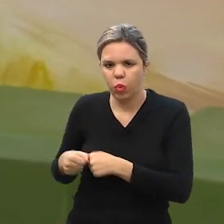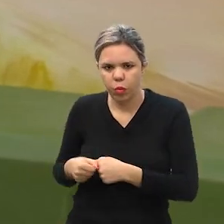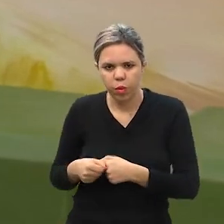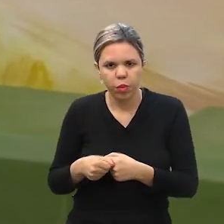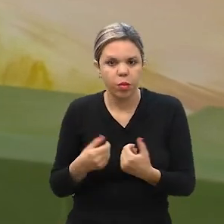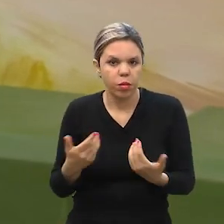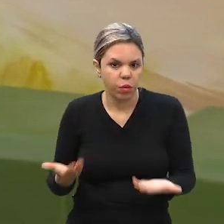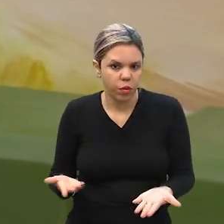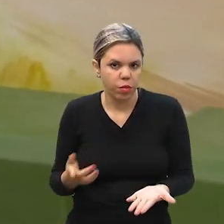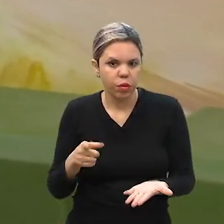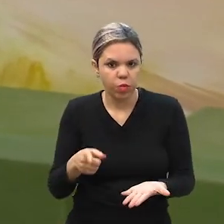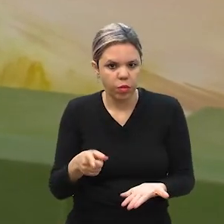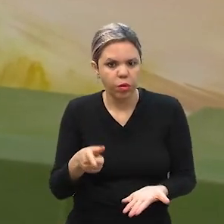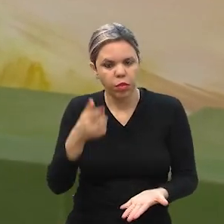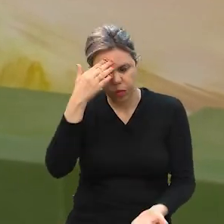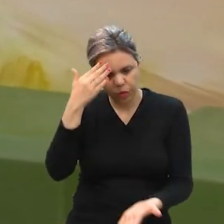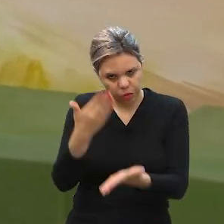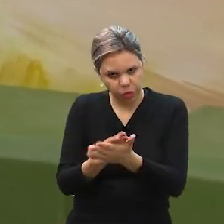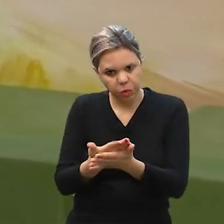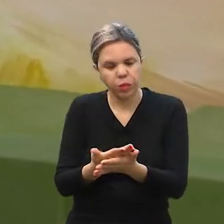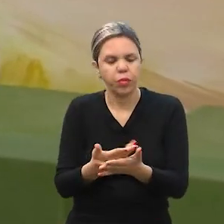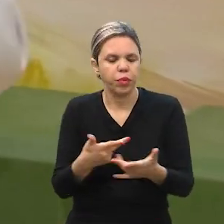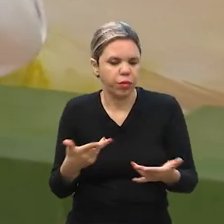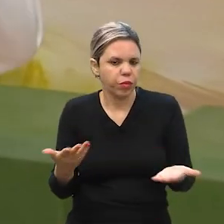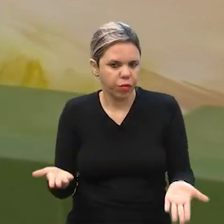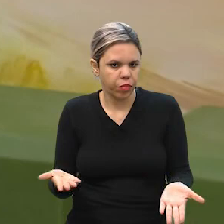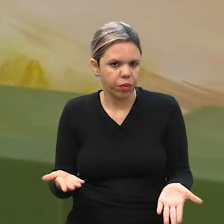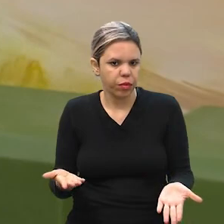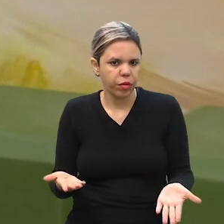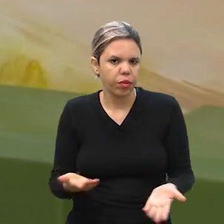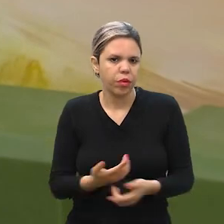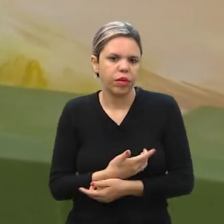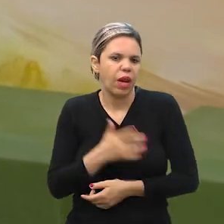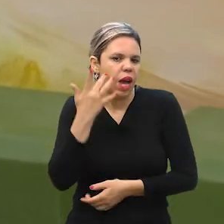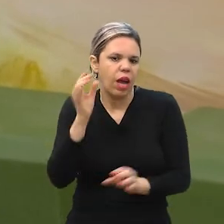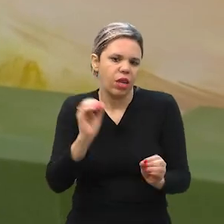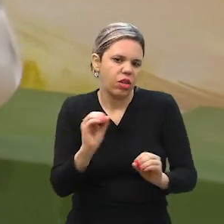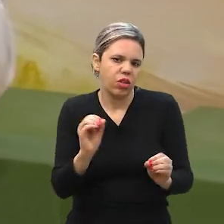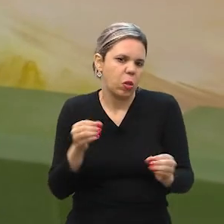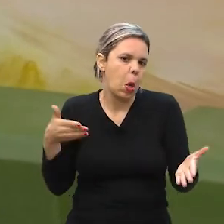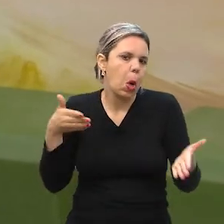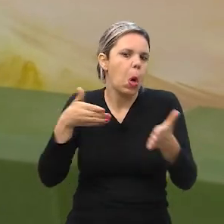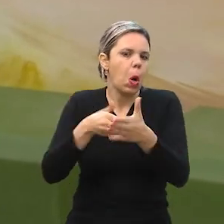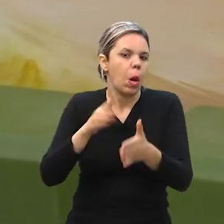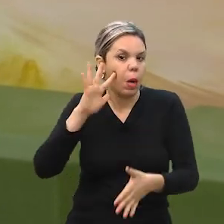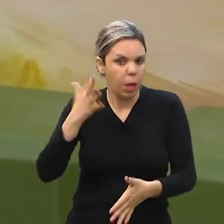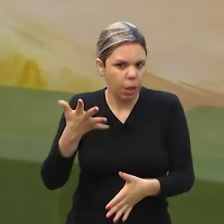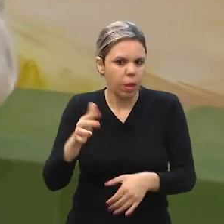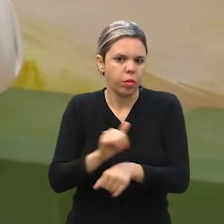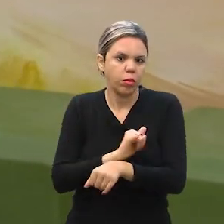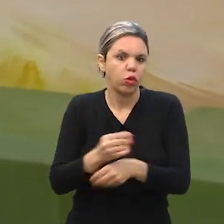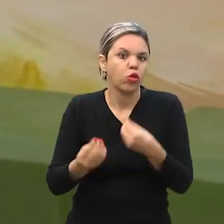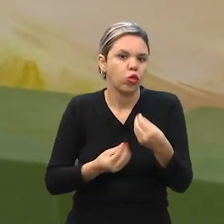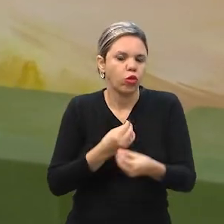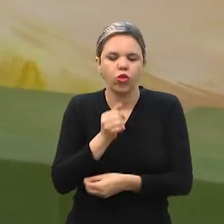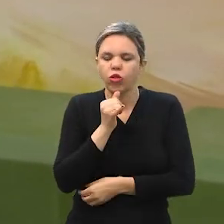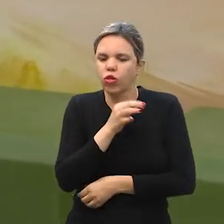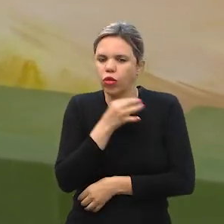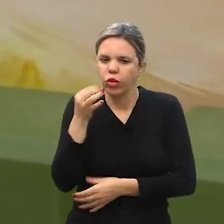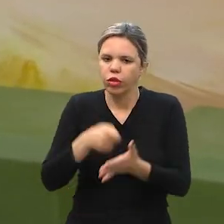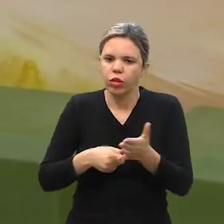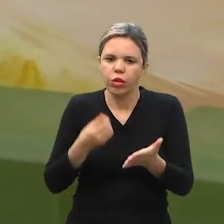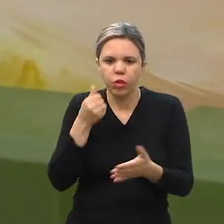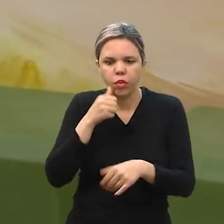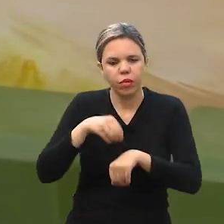encontra, quando você acredita em algo, você não tem que achar empecilhos, você tem que achar soluções. Então, acho que um exemplo que ela